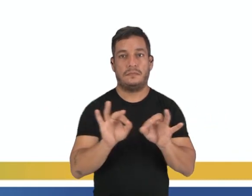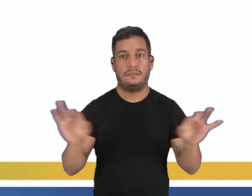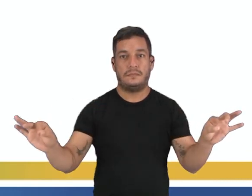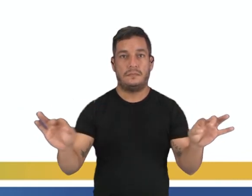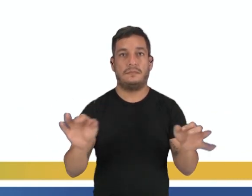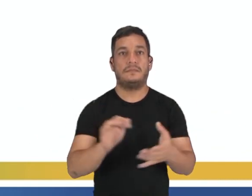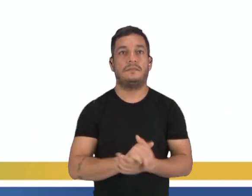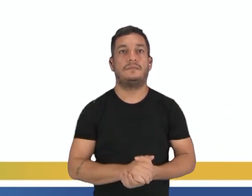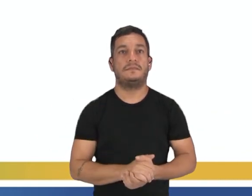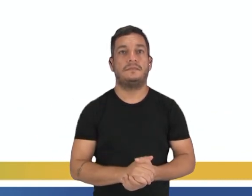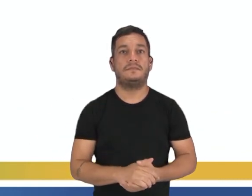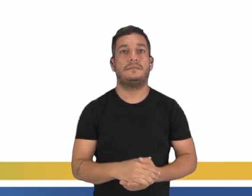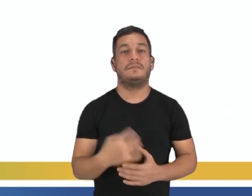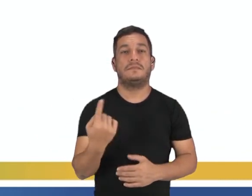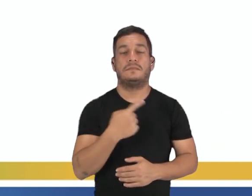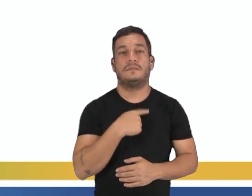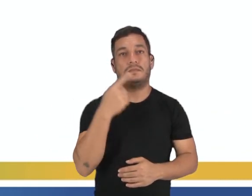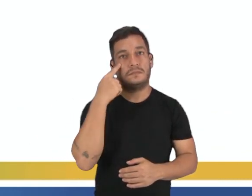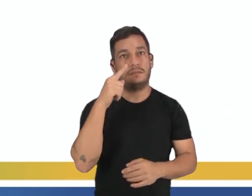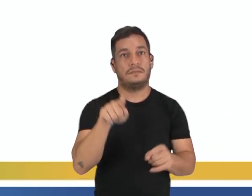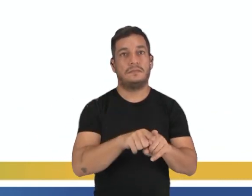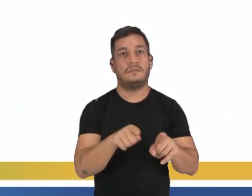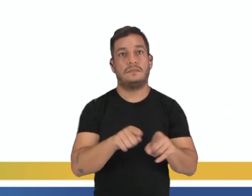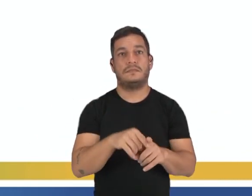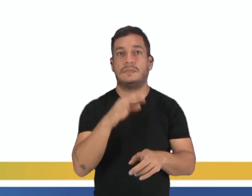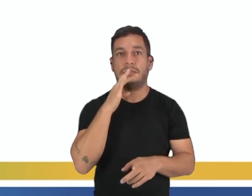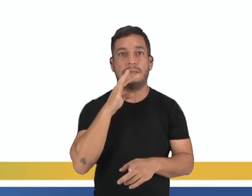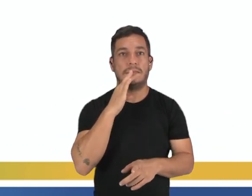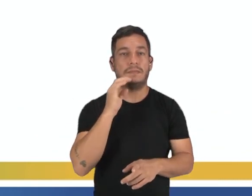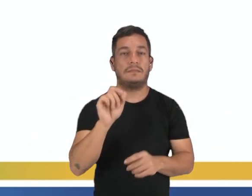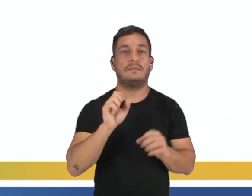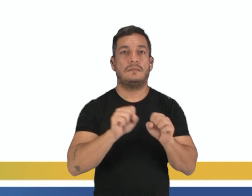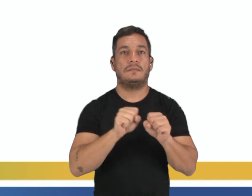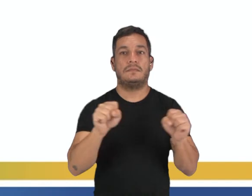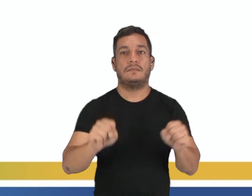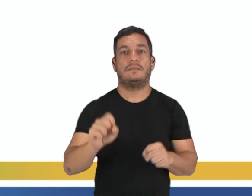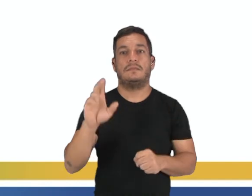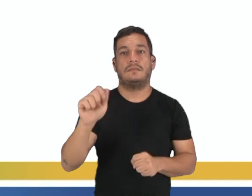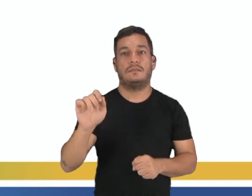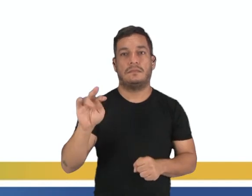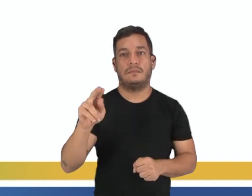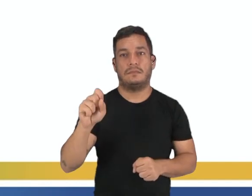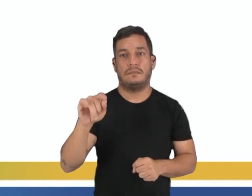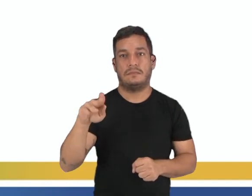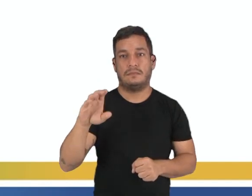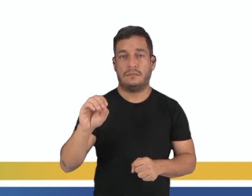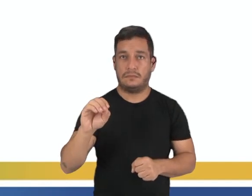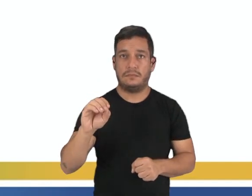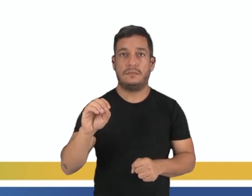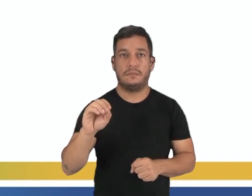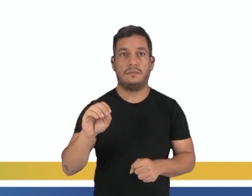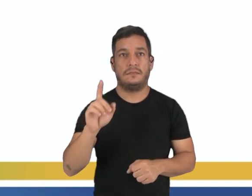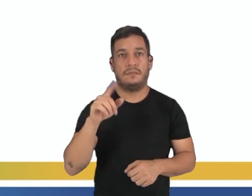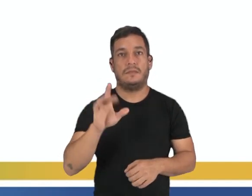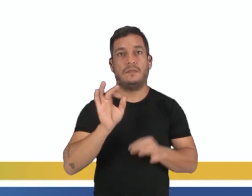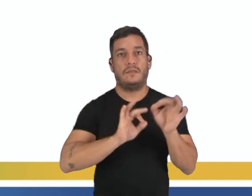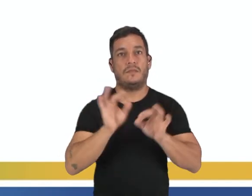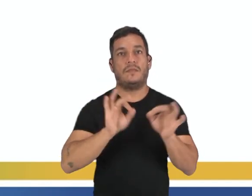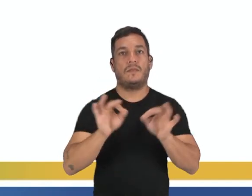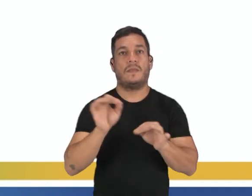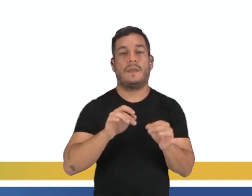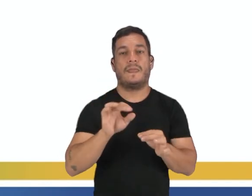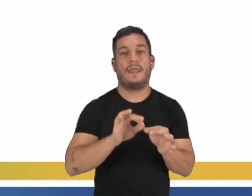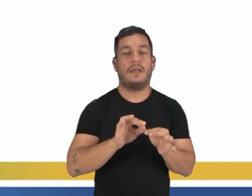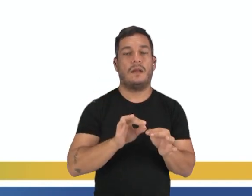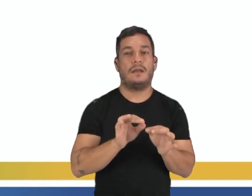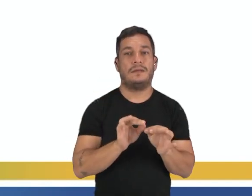certo? Nós vimos também, nós conhecemos o sistema cartesiano, ou também plano cartesiano, que ele é formado pelo